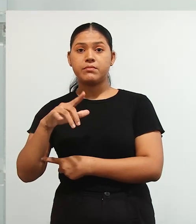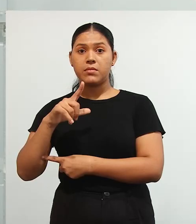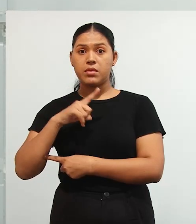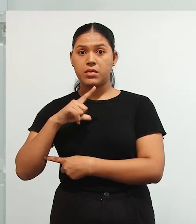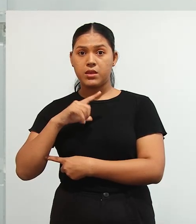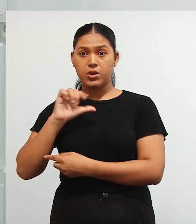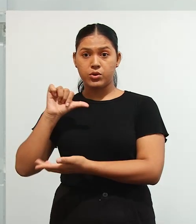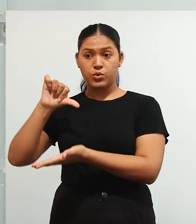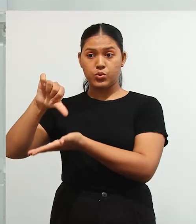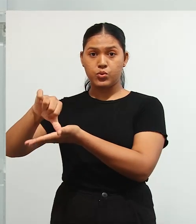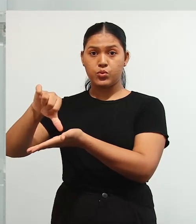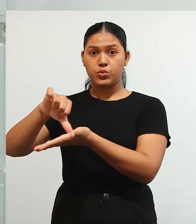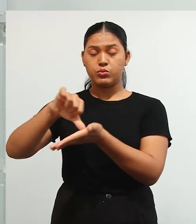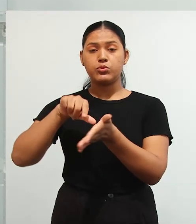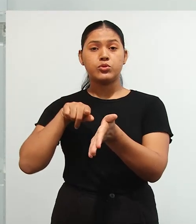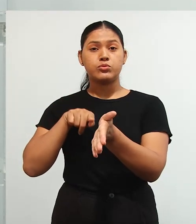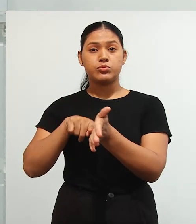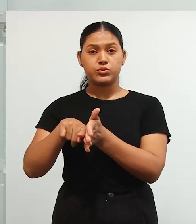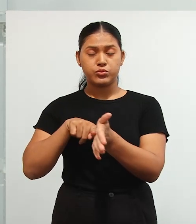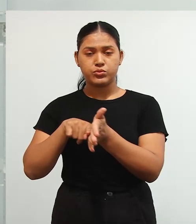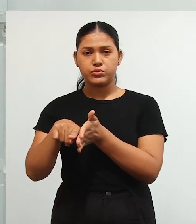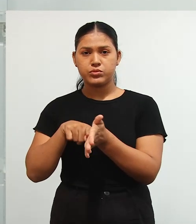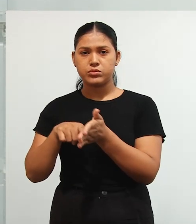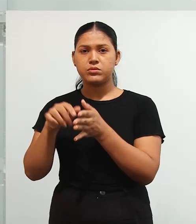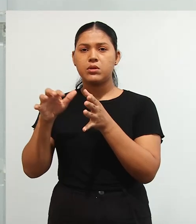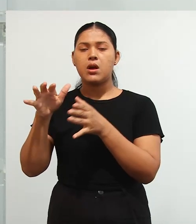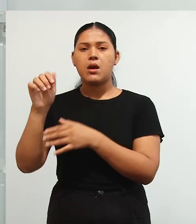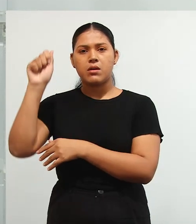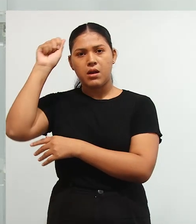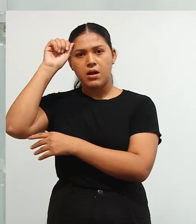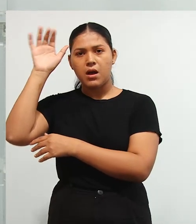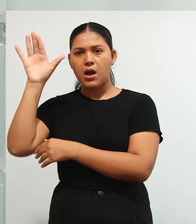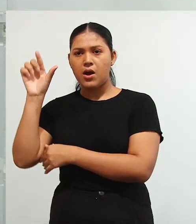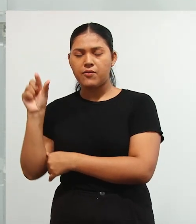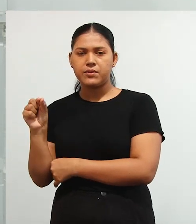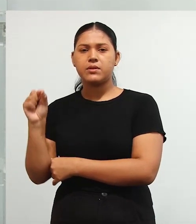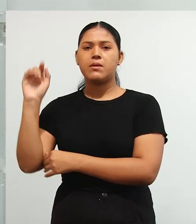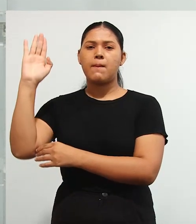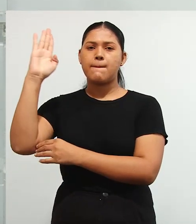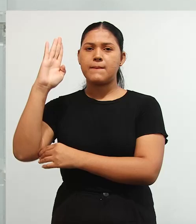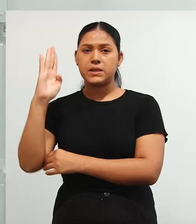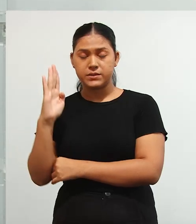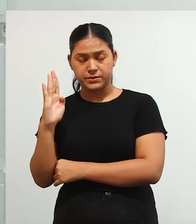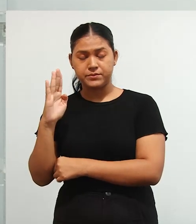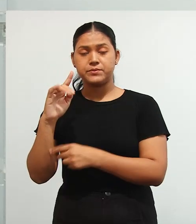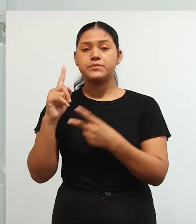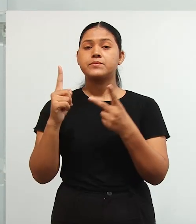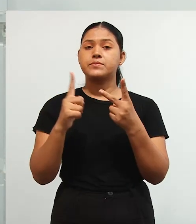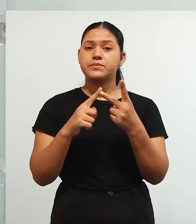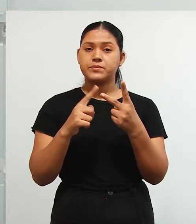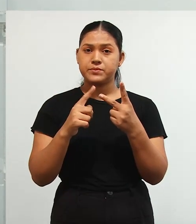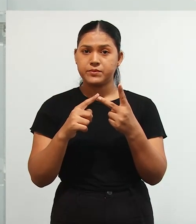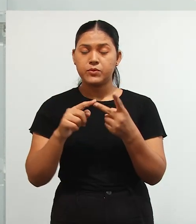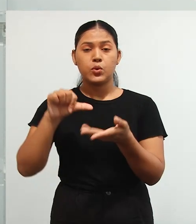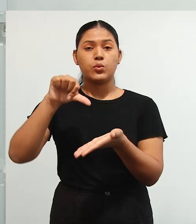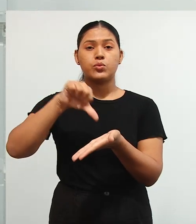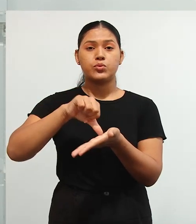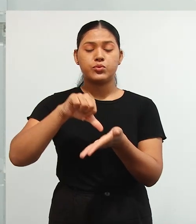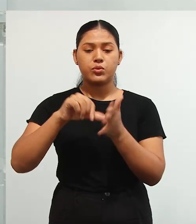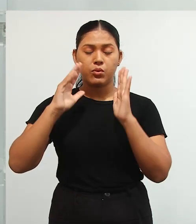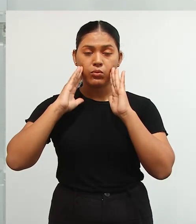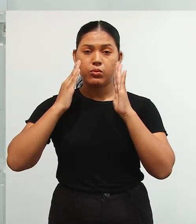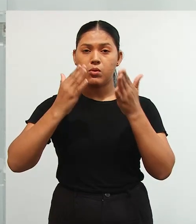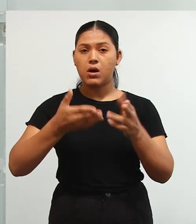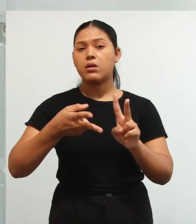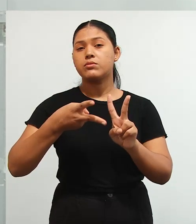os núcleos de estudos afro-brasileiros, os NEABs, os núcleos de estudos afro-brasileiros e indígenas, os NEABIs,